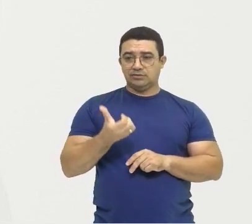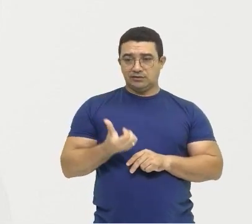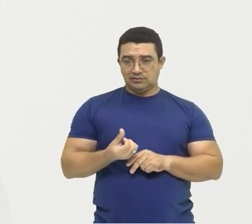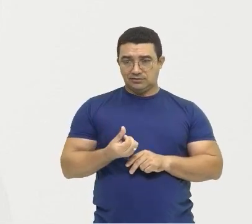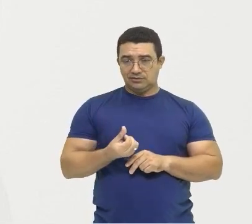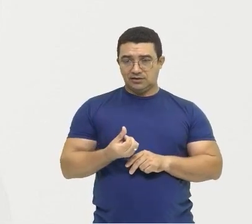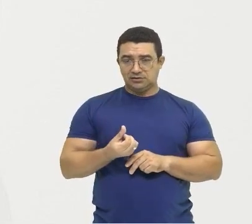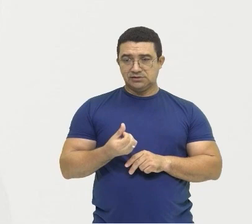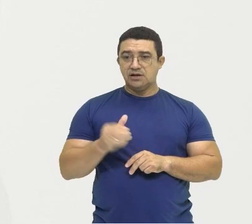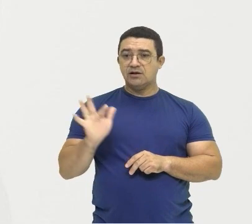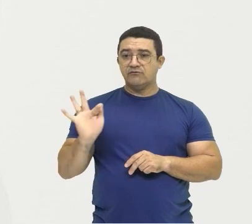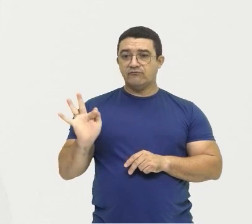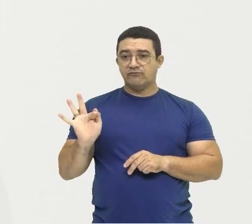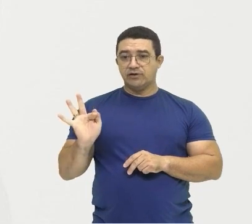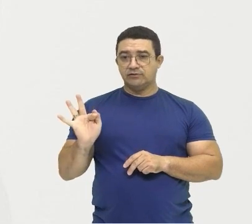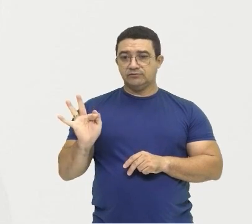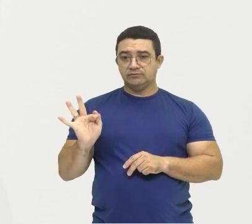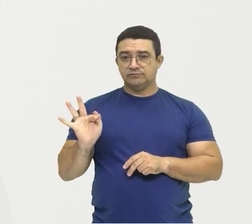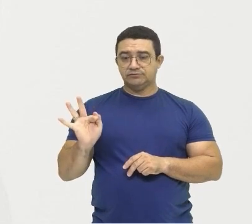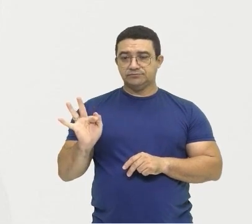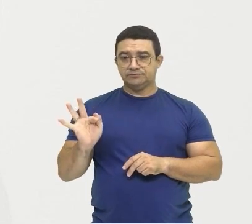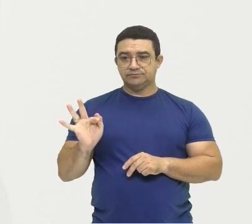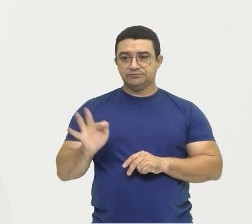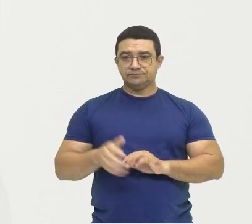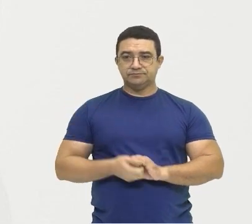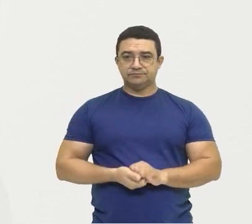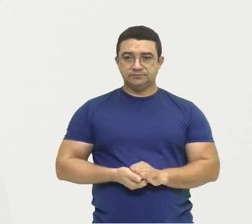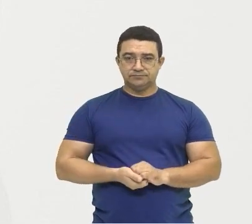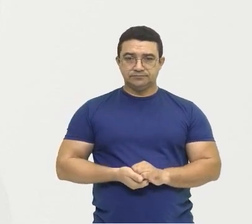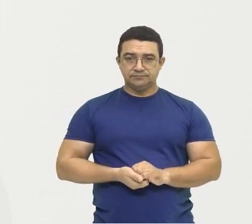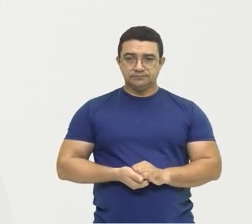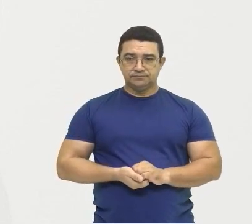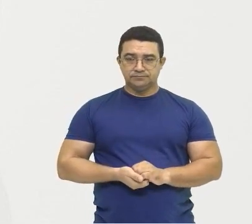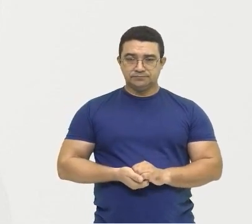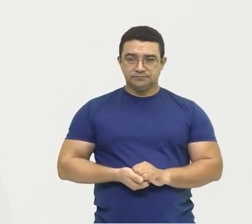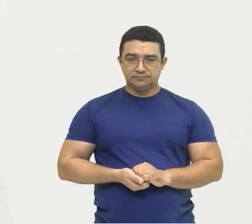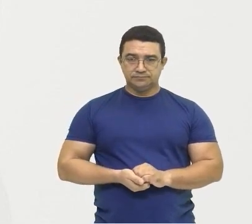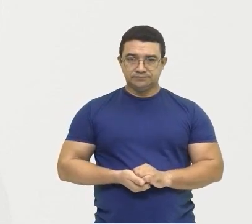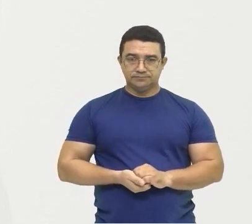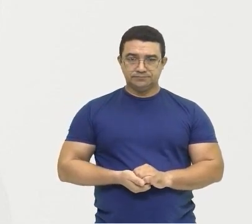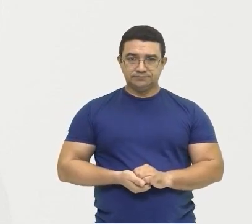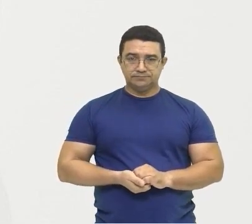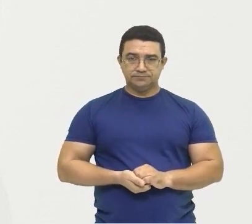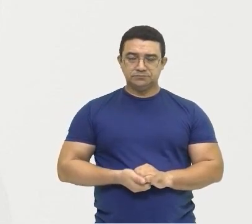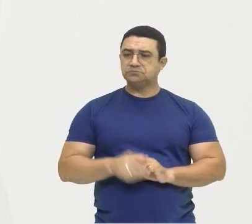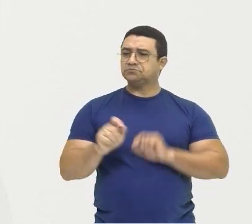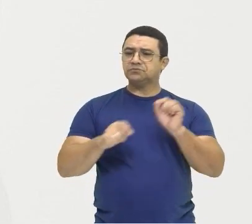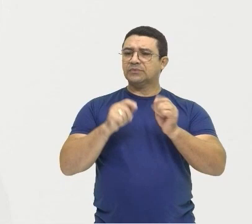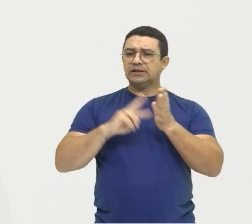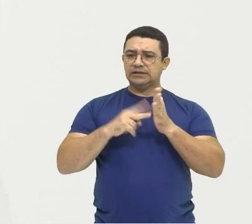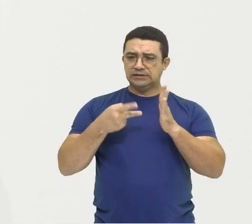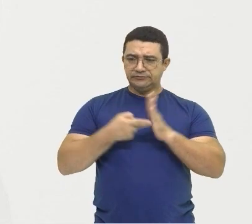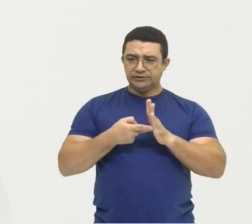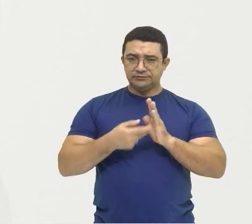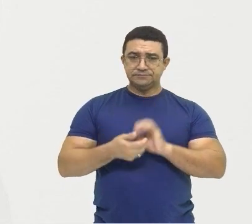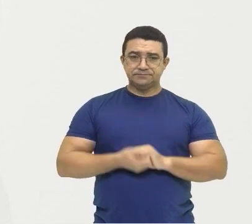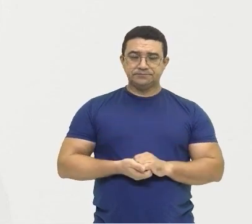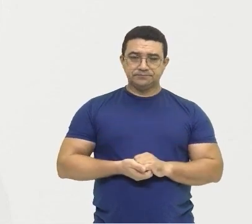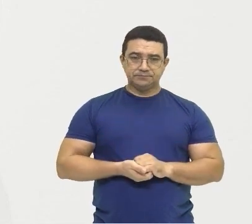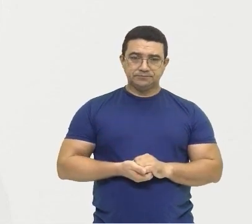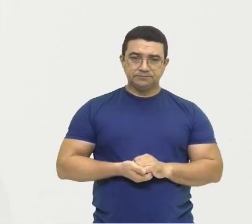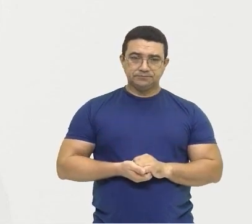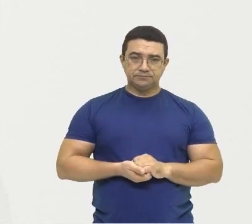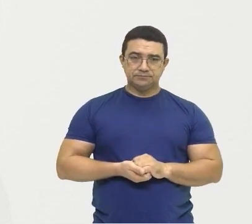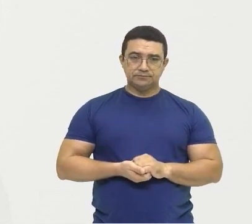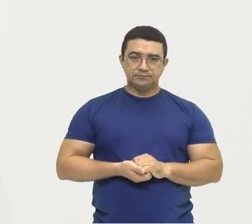a 86 graus na escala Fahrenheit. O que isso significa? Significa